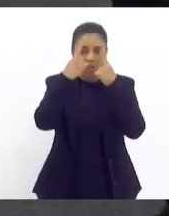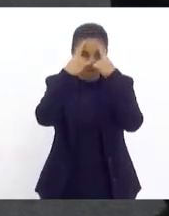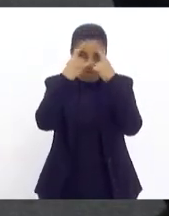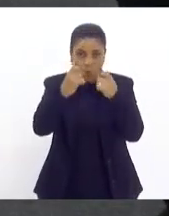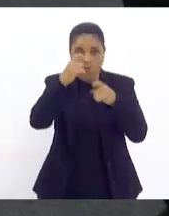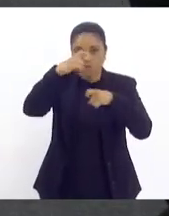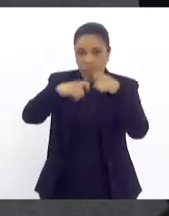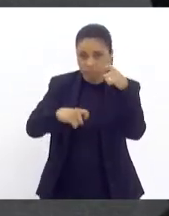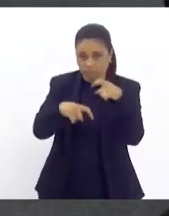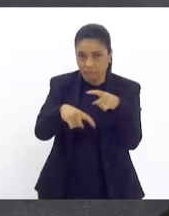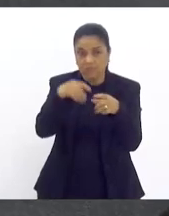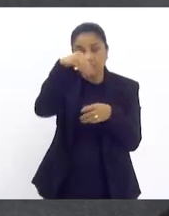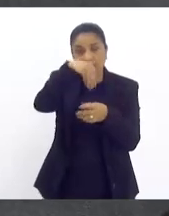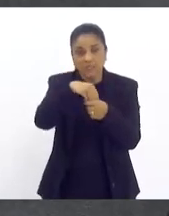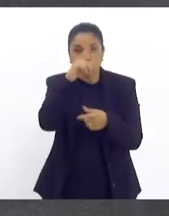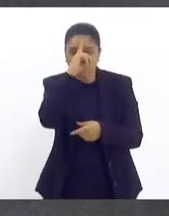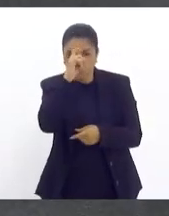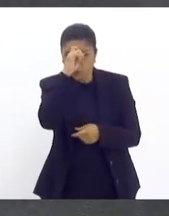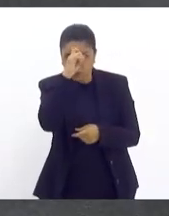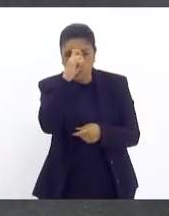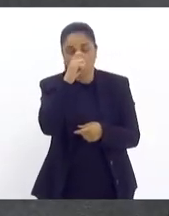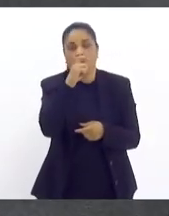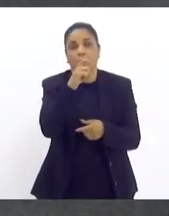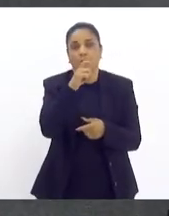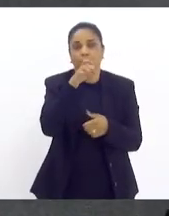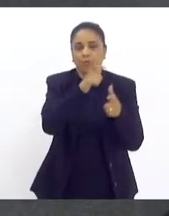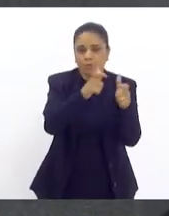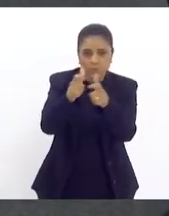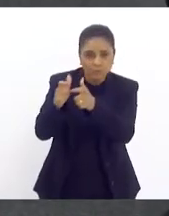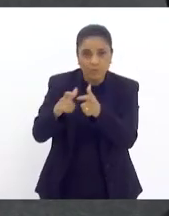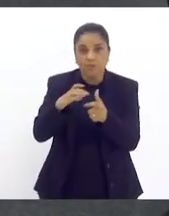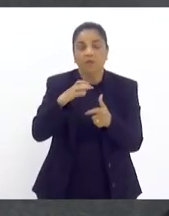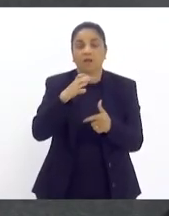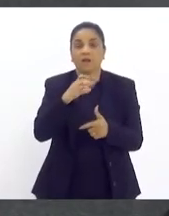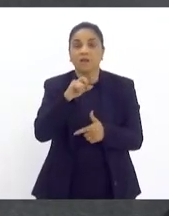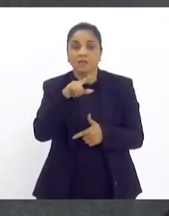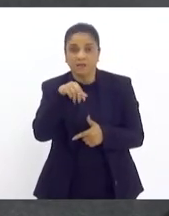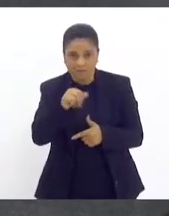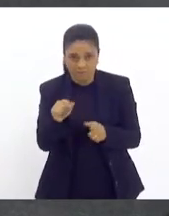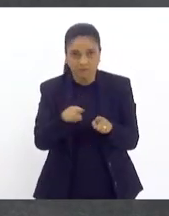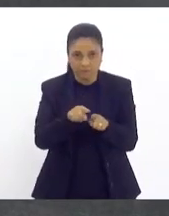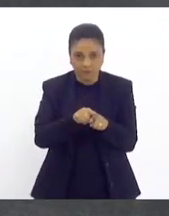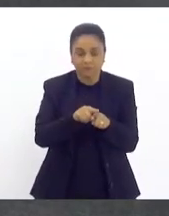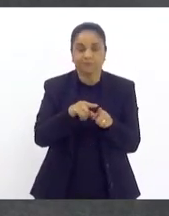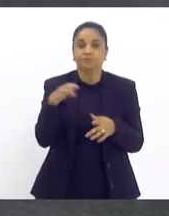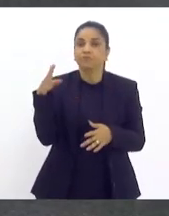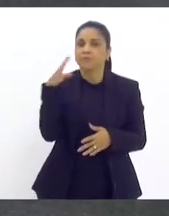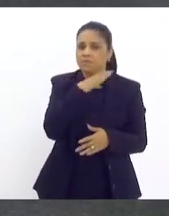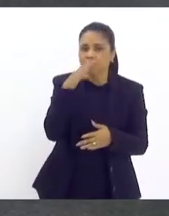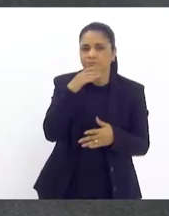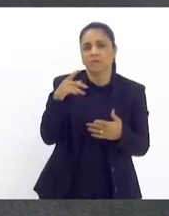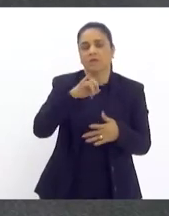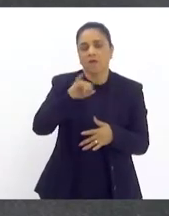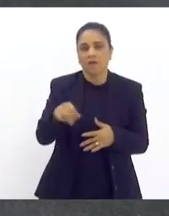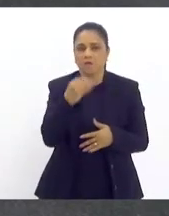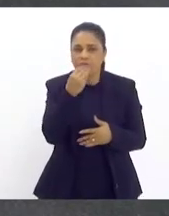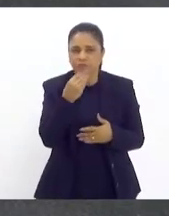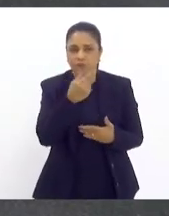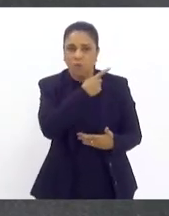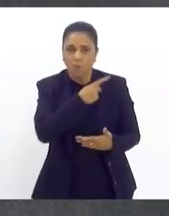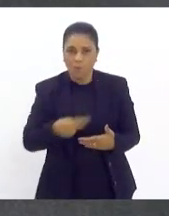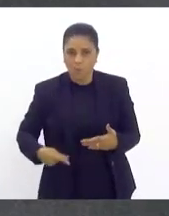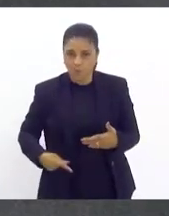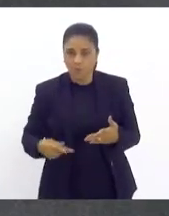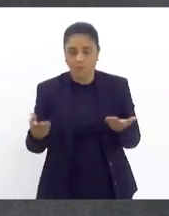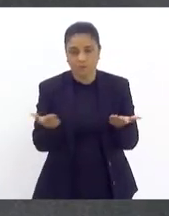nos hospitais nas unidades de saúde eu queria rapidamente senhora Presidente aproveitar que esse momento para